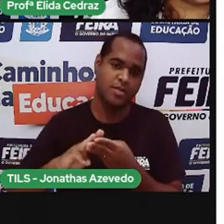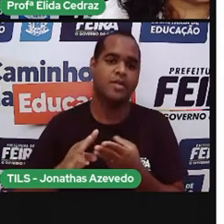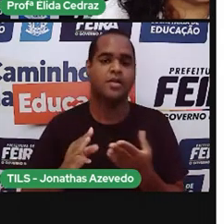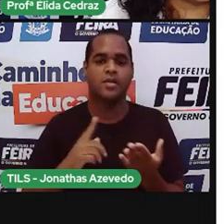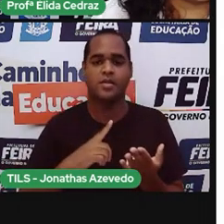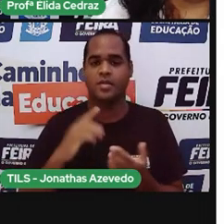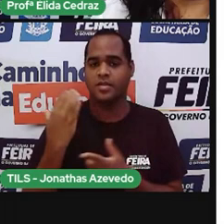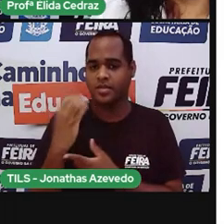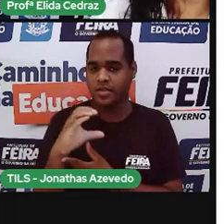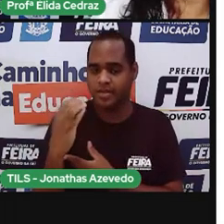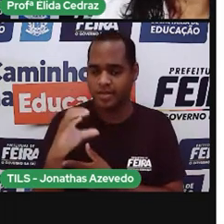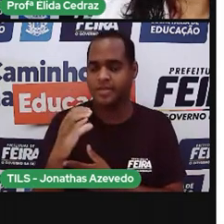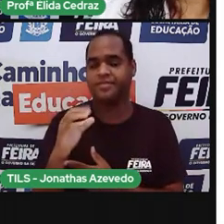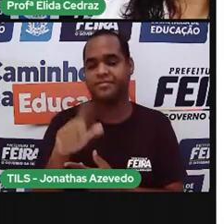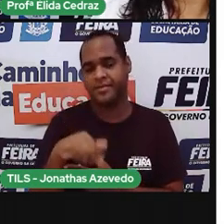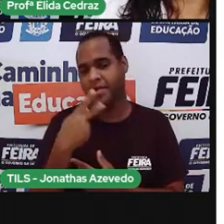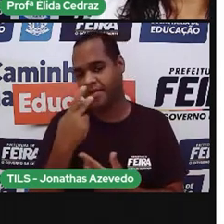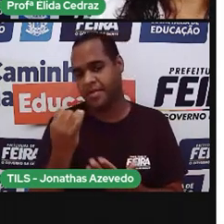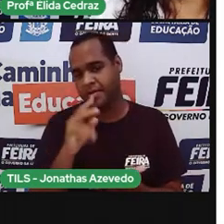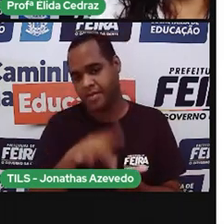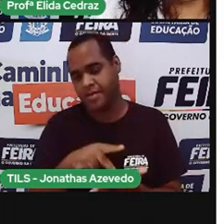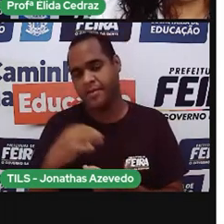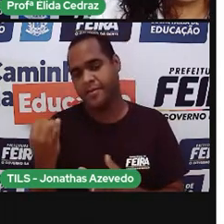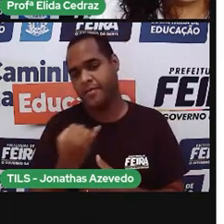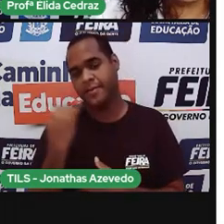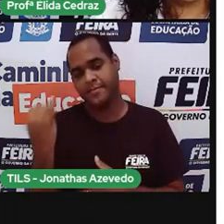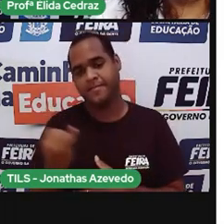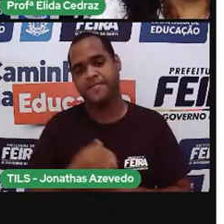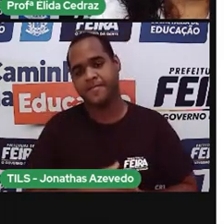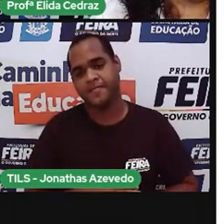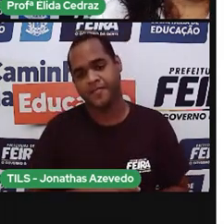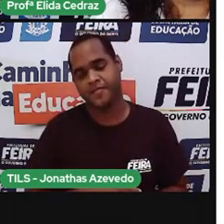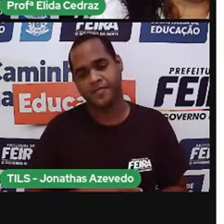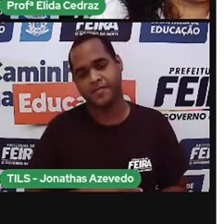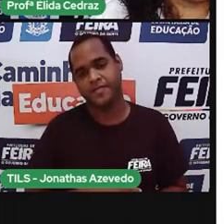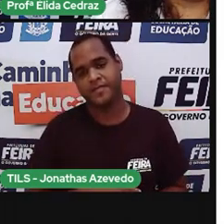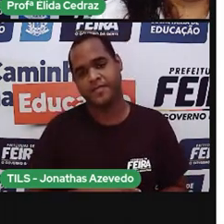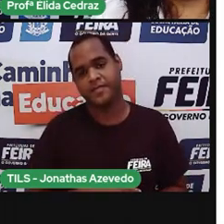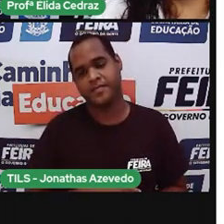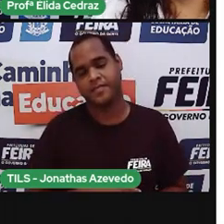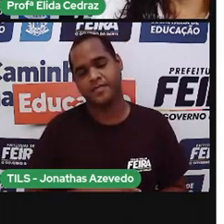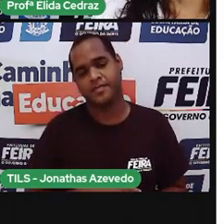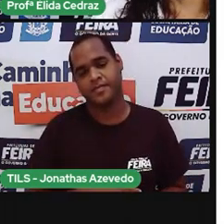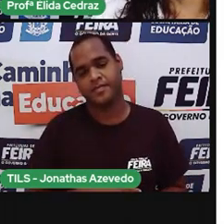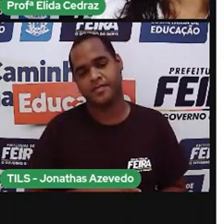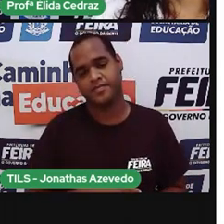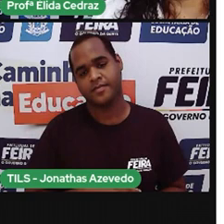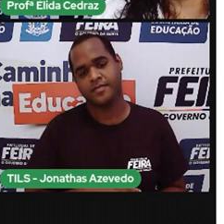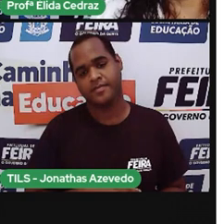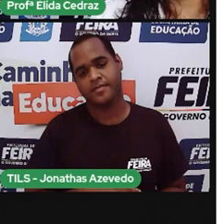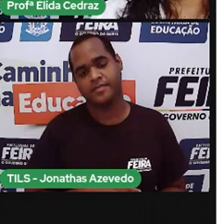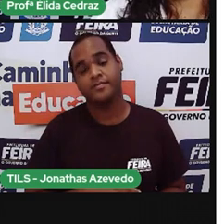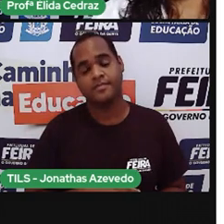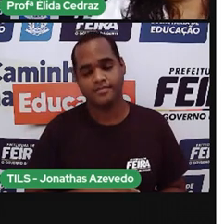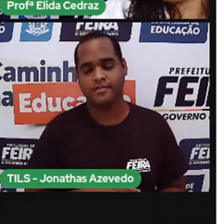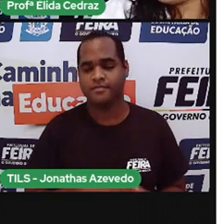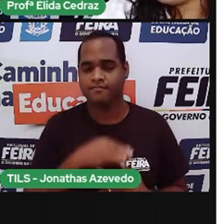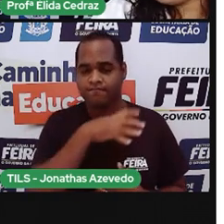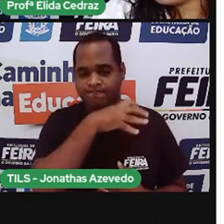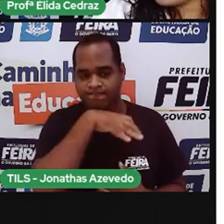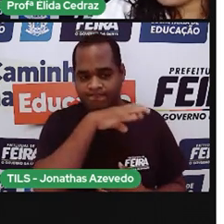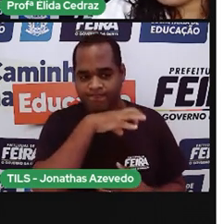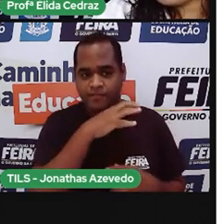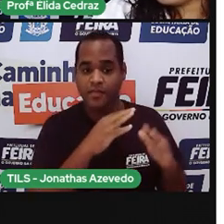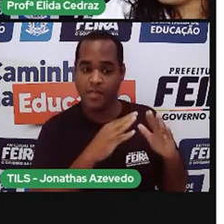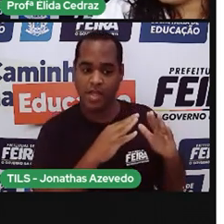da natureza. Nós vimos os animais domésticos, aqueles que podem estar no